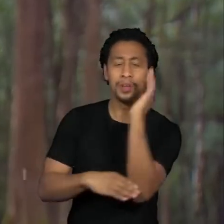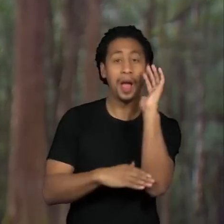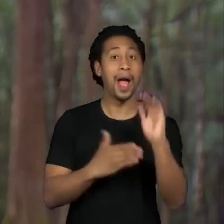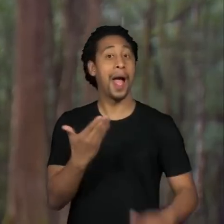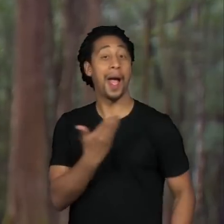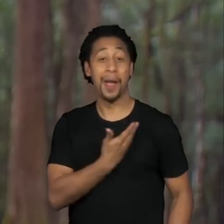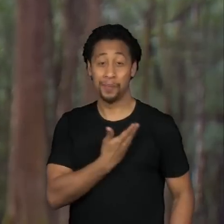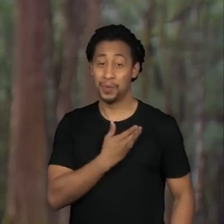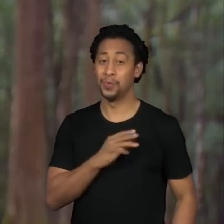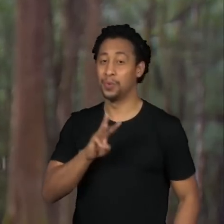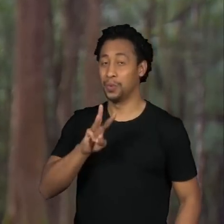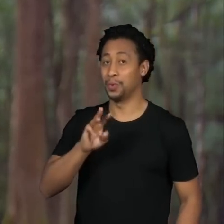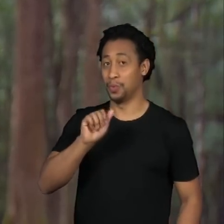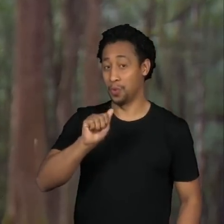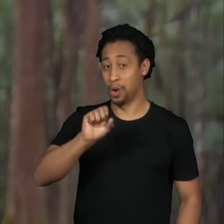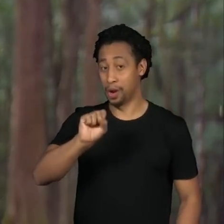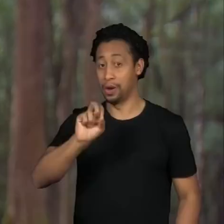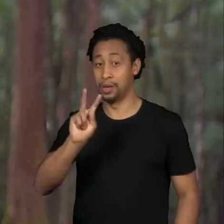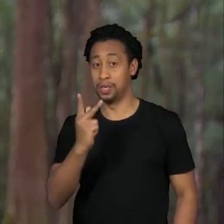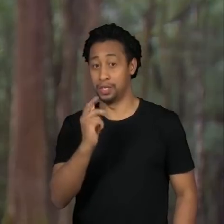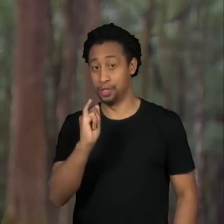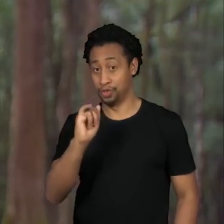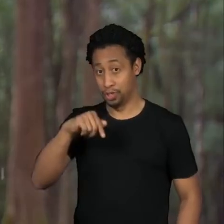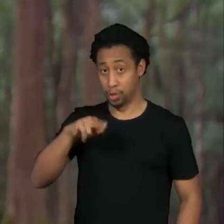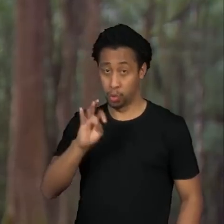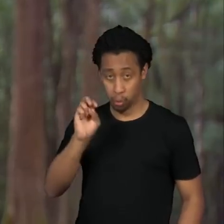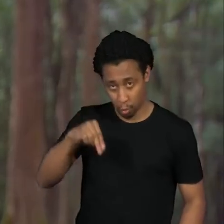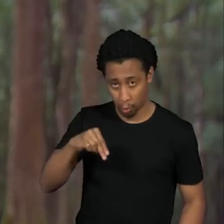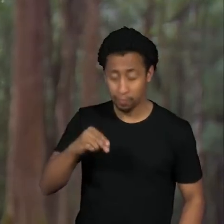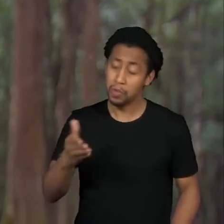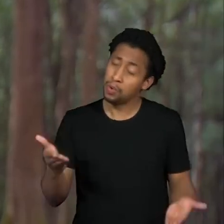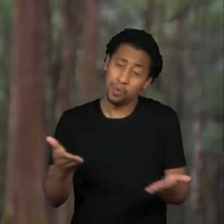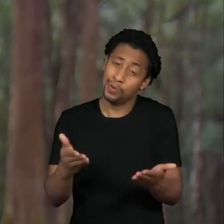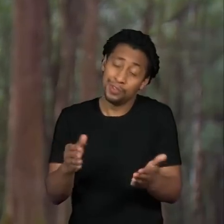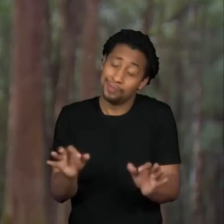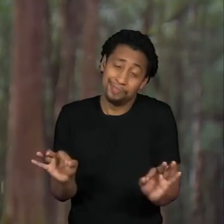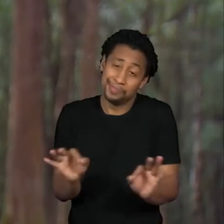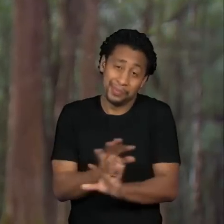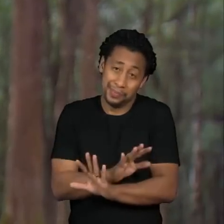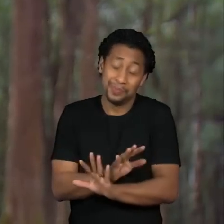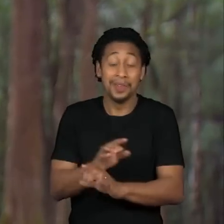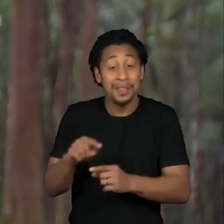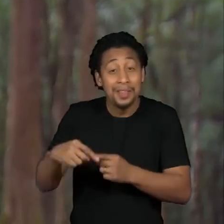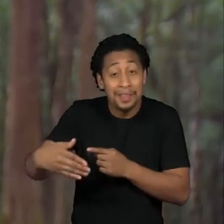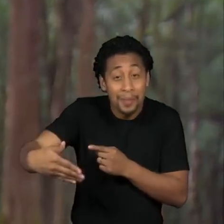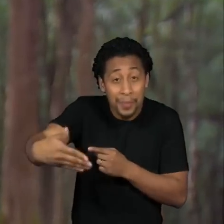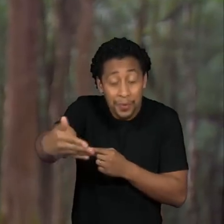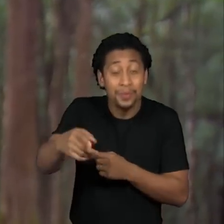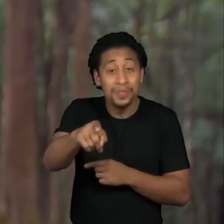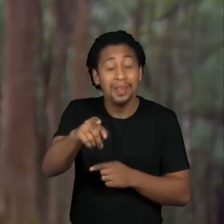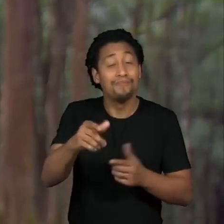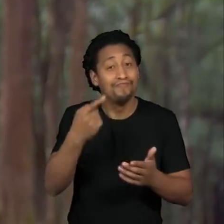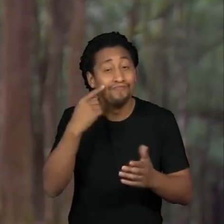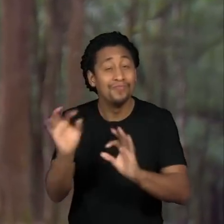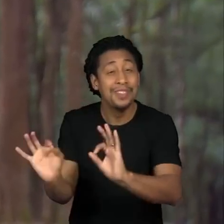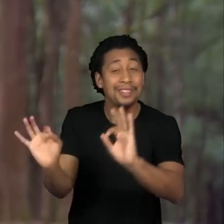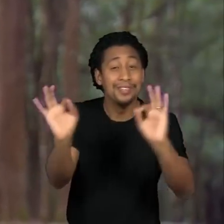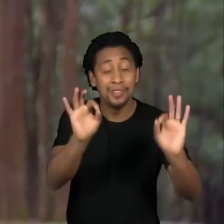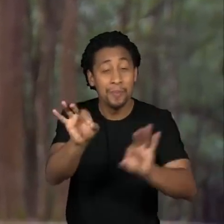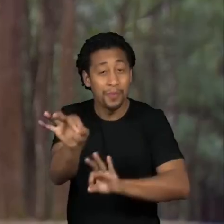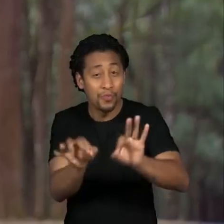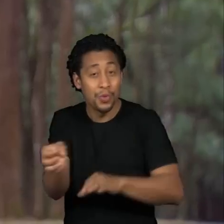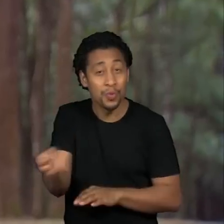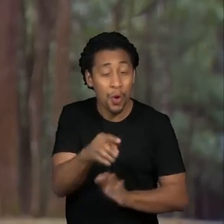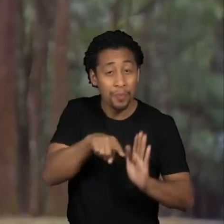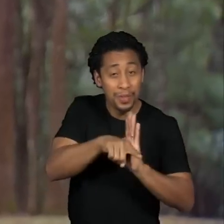ex-colega Washington Novaes. E por hoje é só. No próximo programa você acompanha novos projetos, ações e pesquisas por